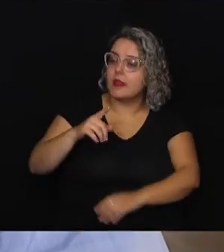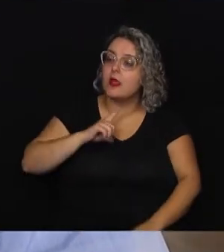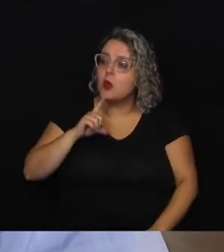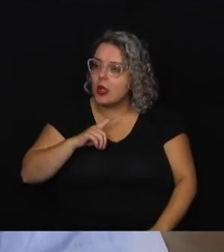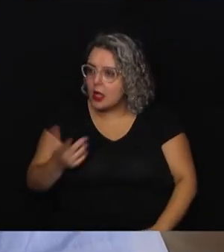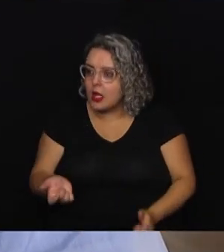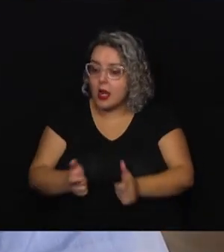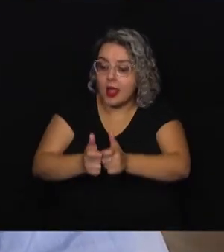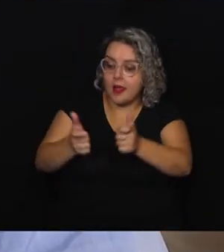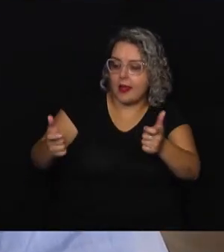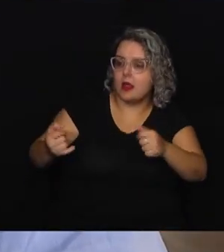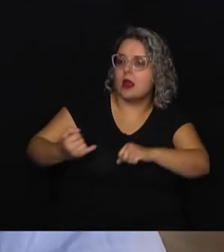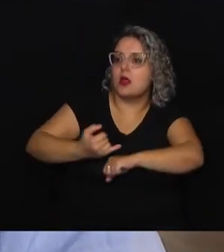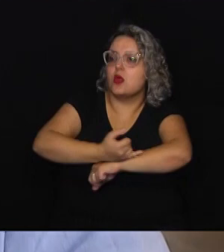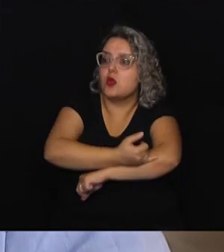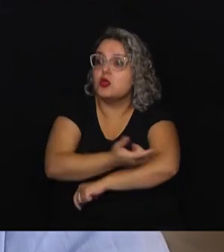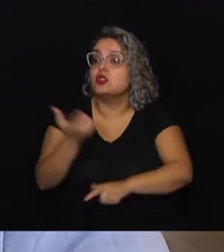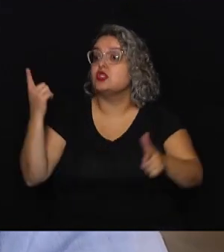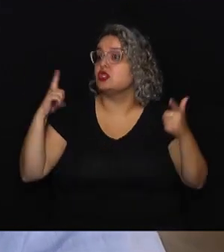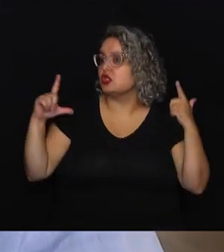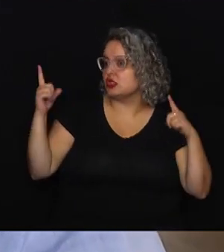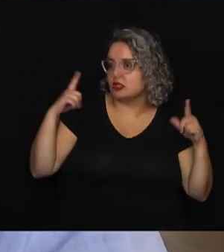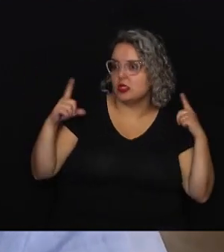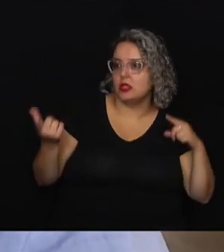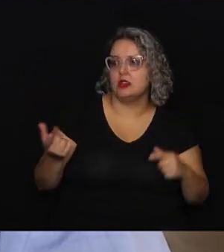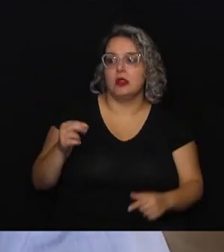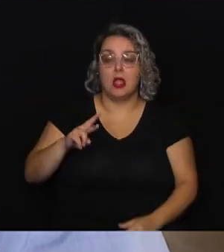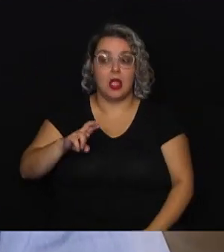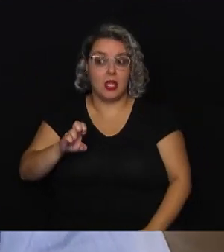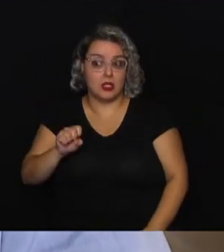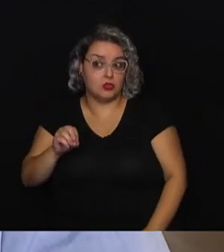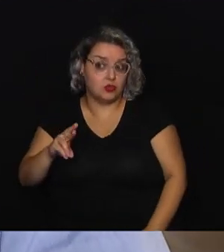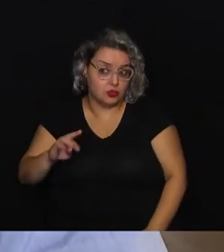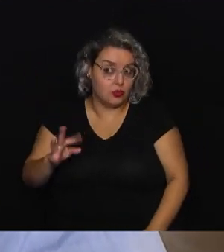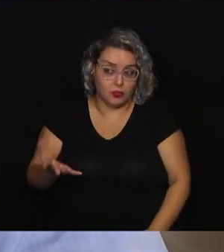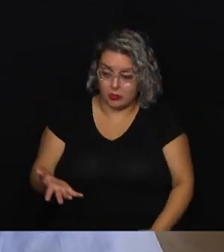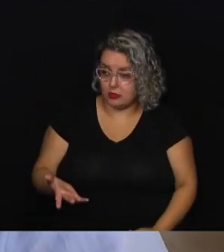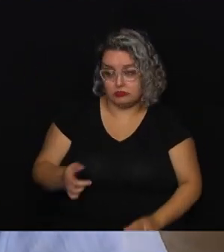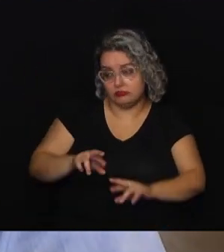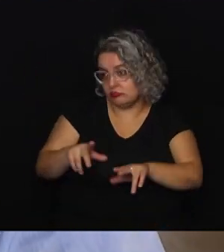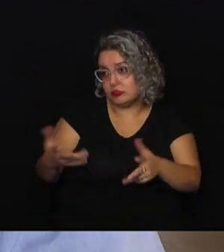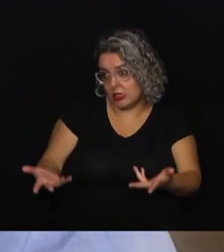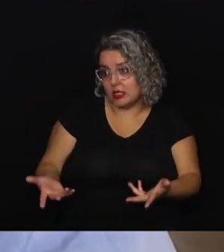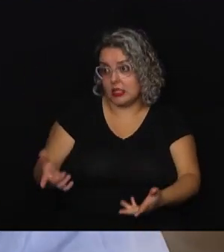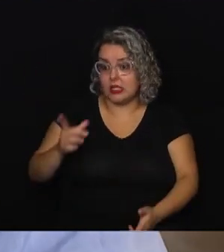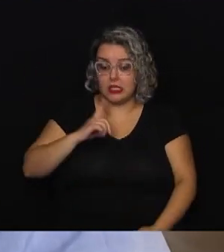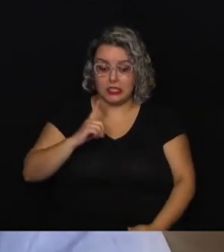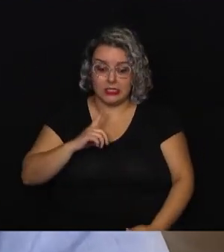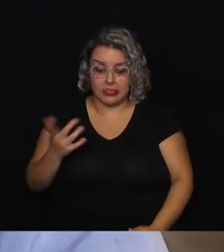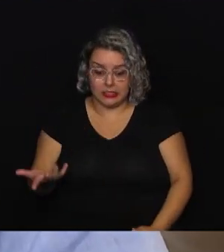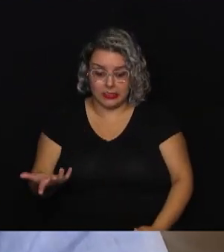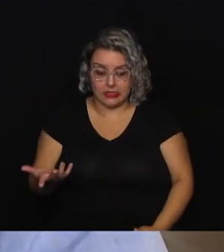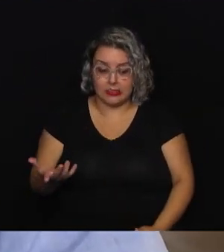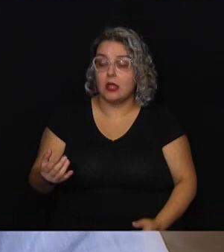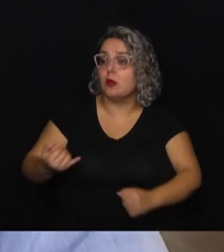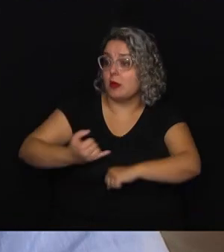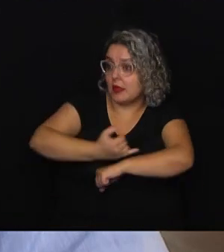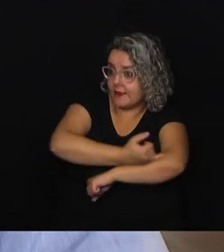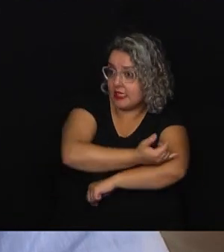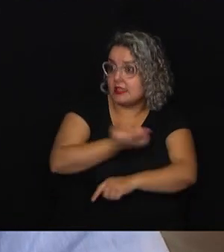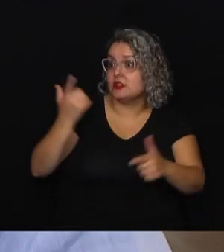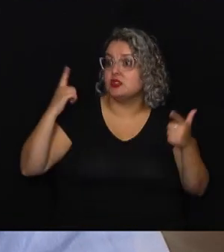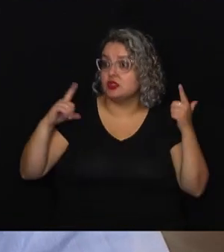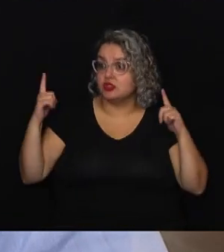grande infraestrutura de lazer, os resorts e tal, ou seja, que tem uma infraestrutura de